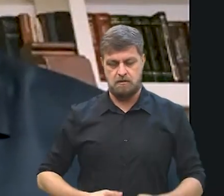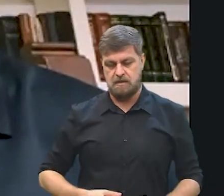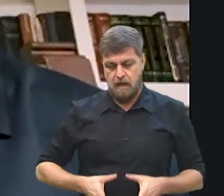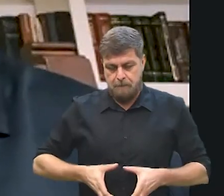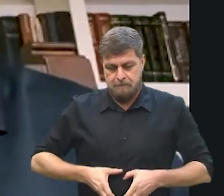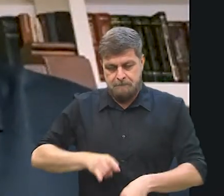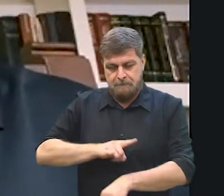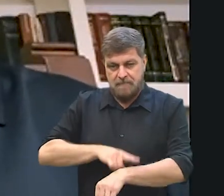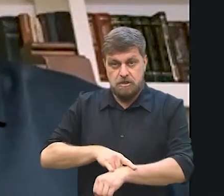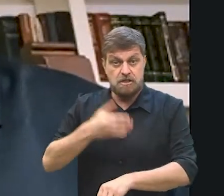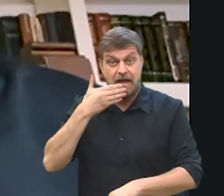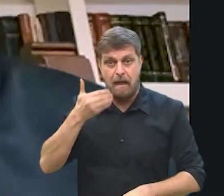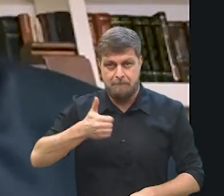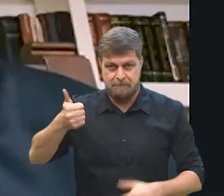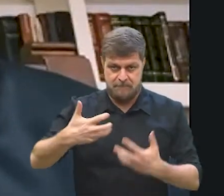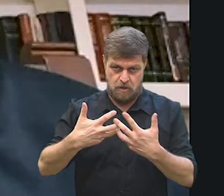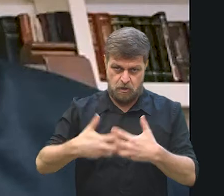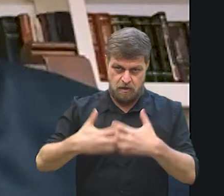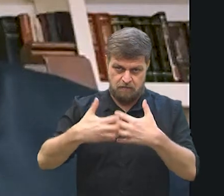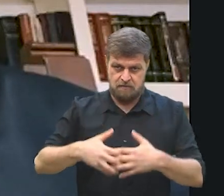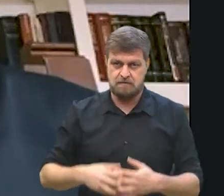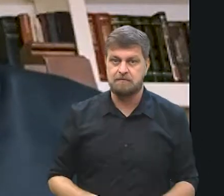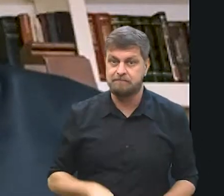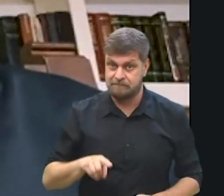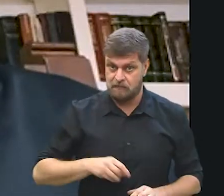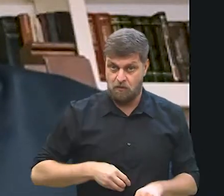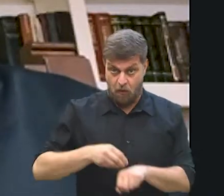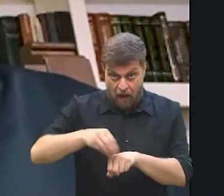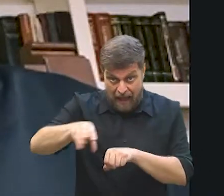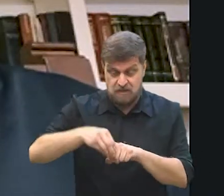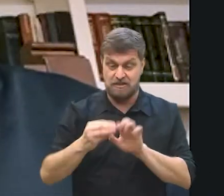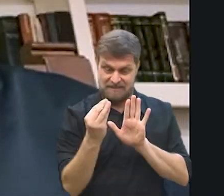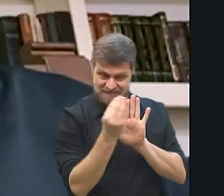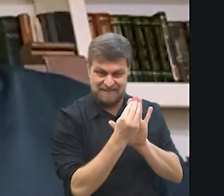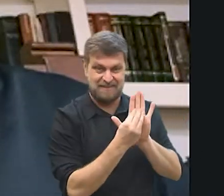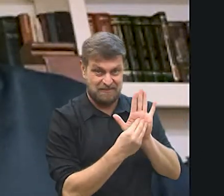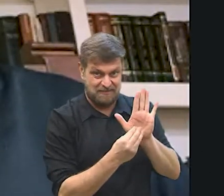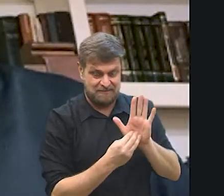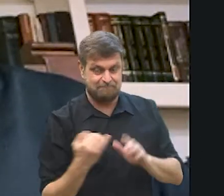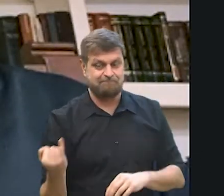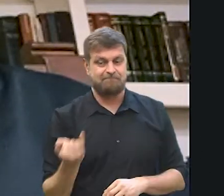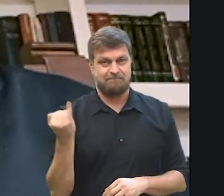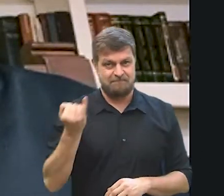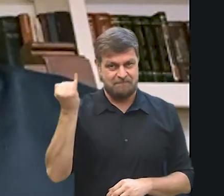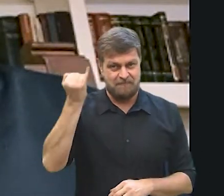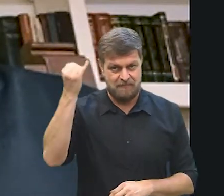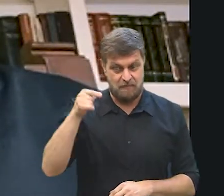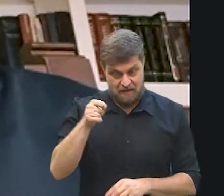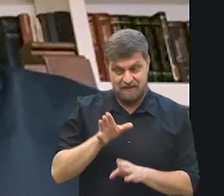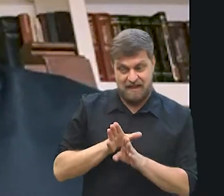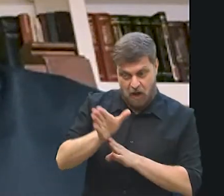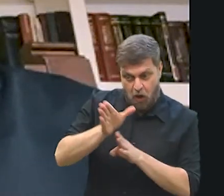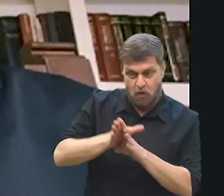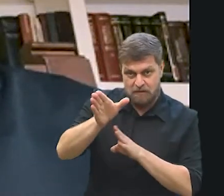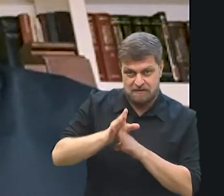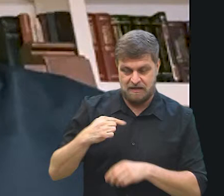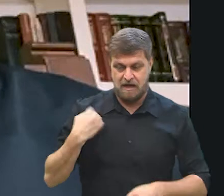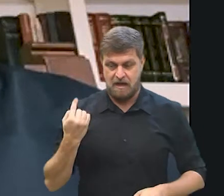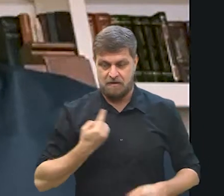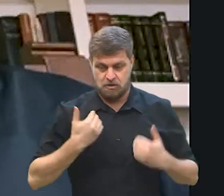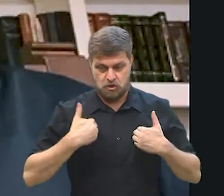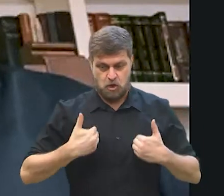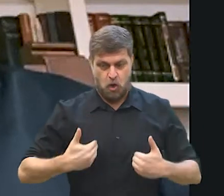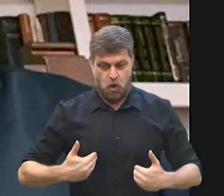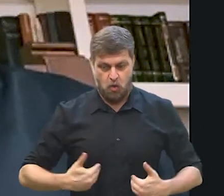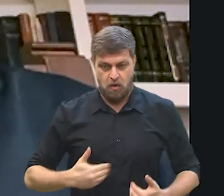funciona melhor. Olha, então você está anotando as dicas aí do doutor, né? Dicas preciosas, né, doutor? Para ajudar aí na